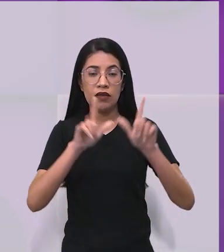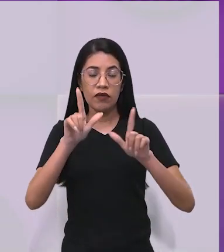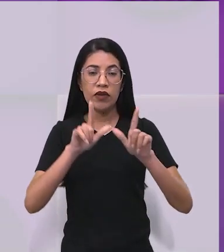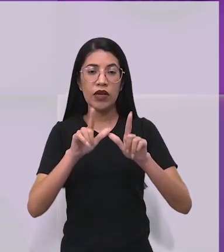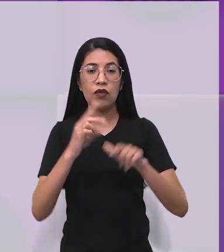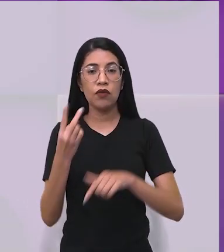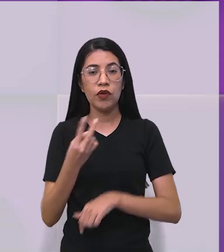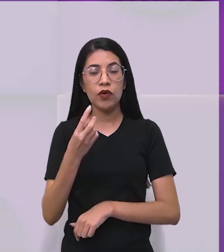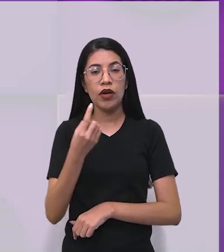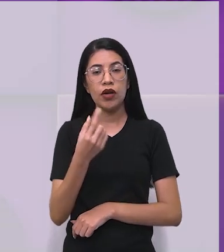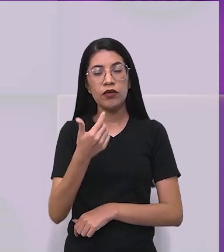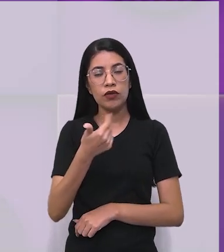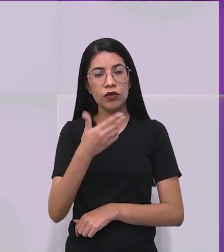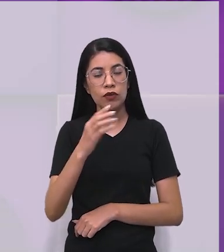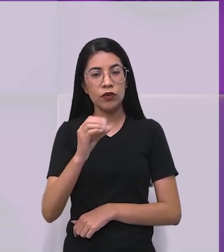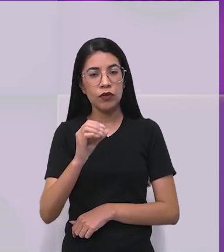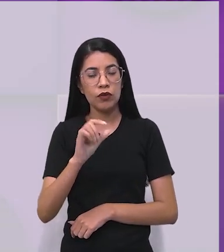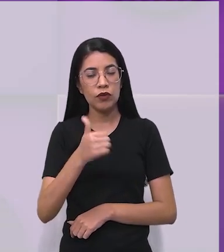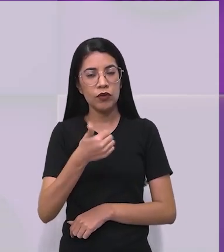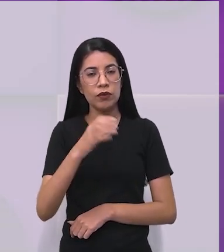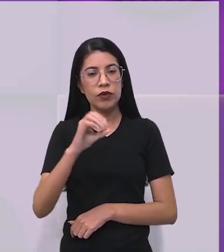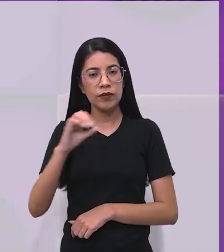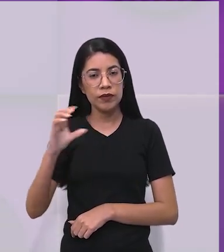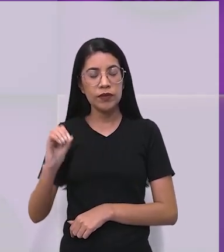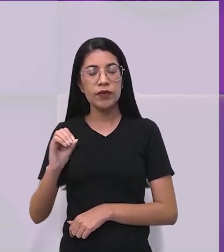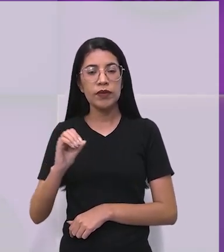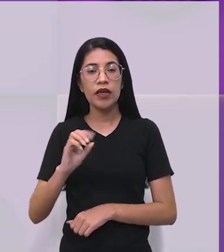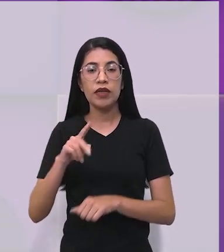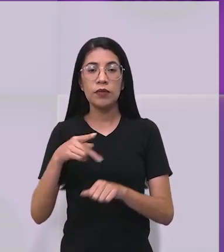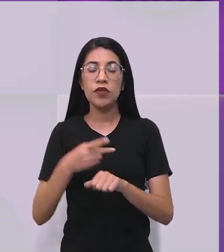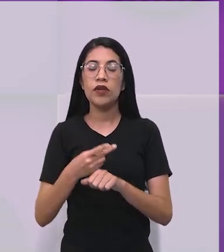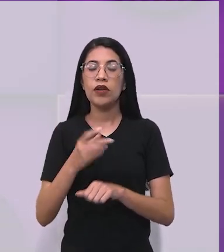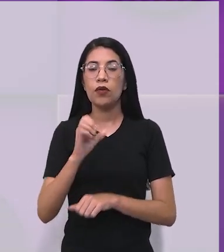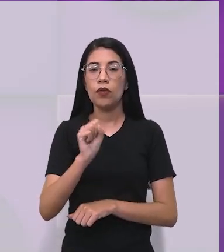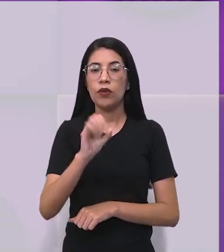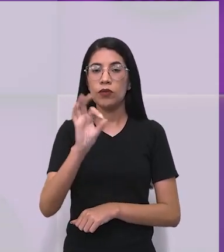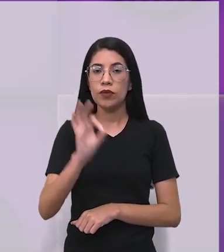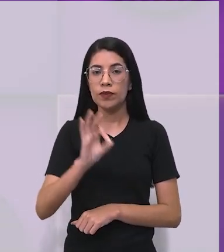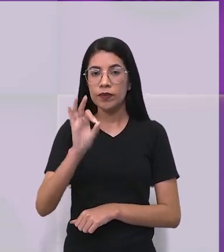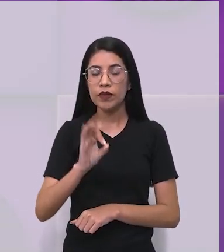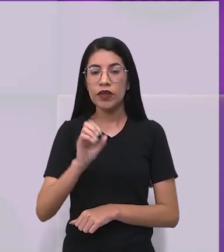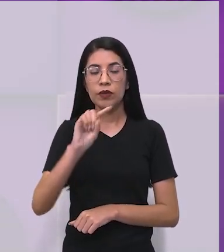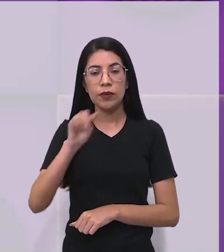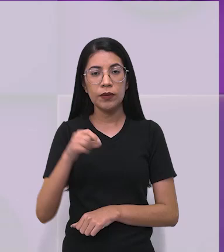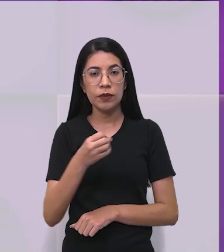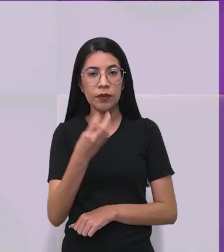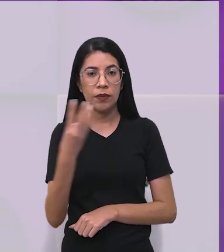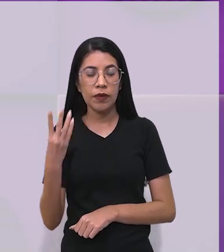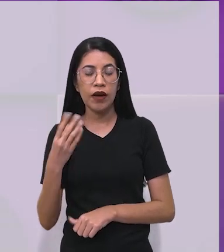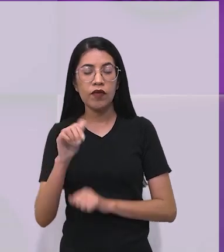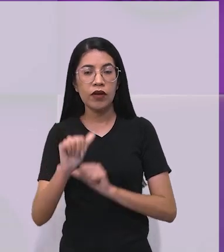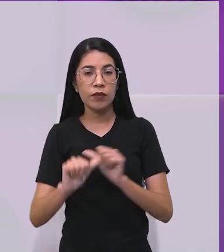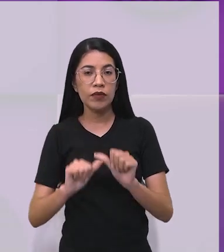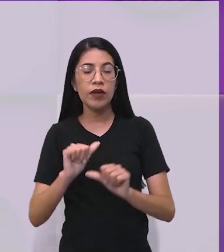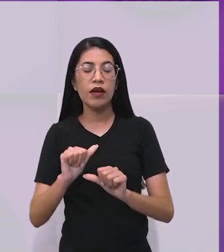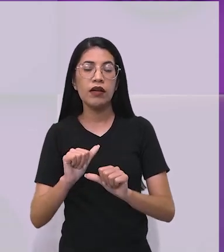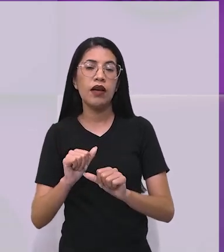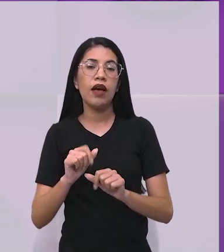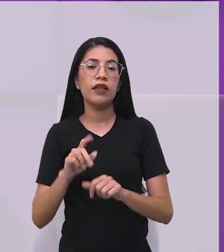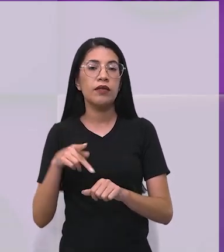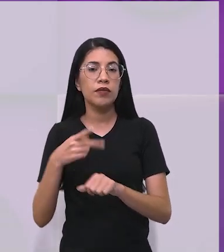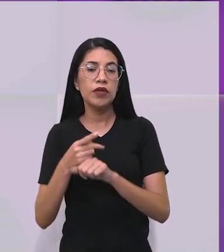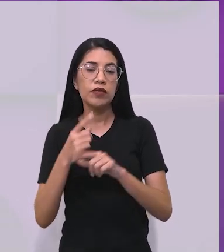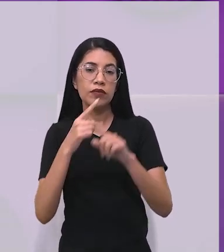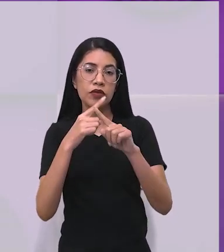2.100? Então você vai transformar 8% em número decimal, vai pegar esse valor decimal e vai multiplicar